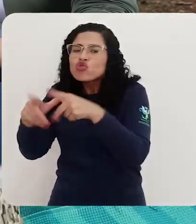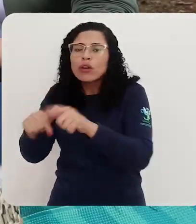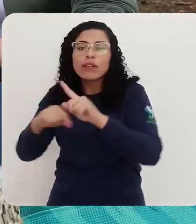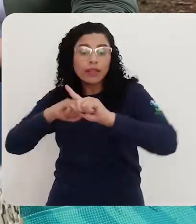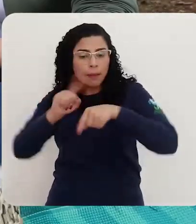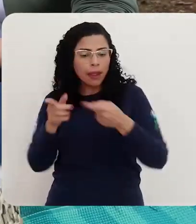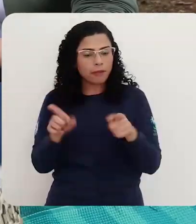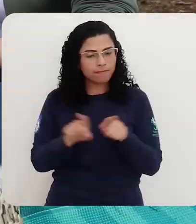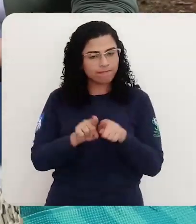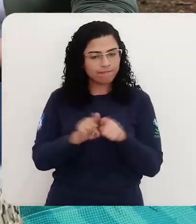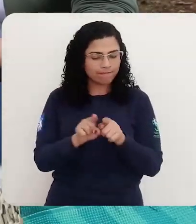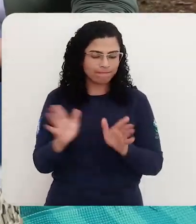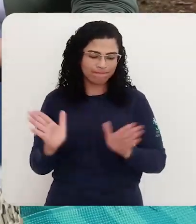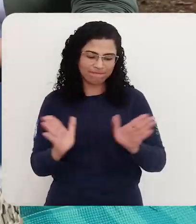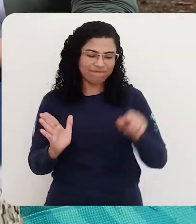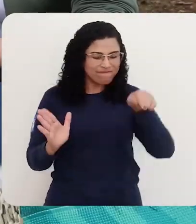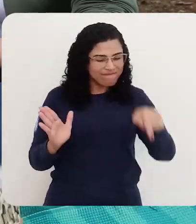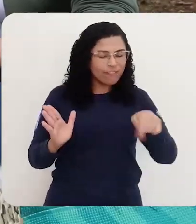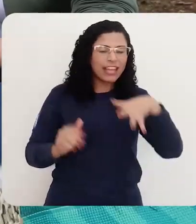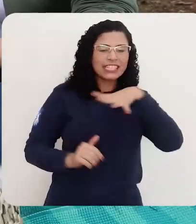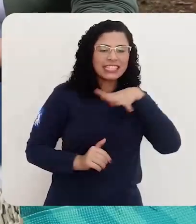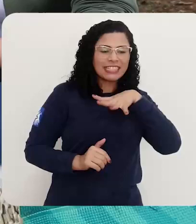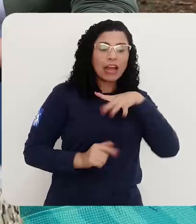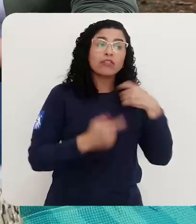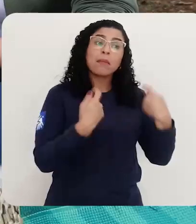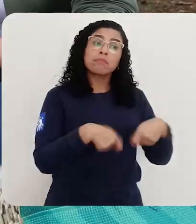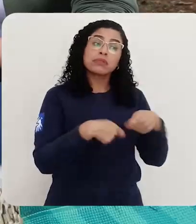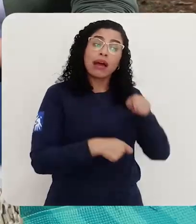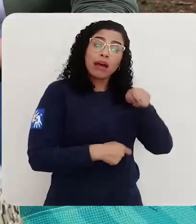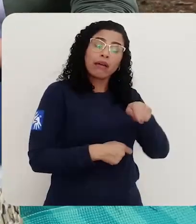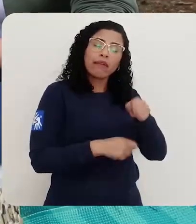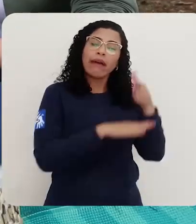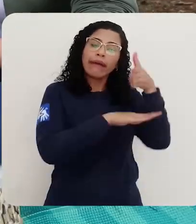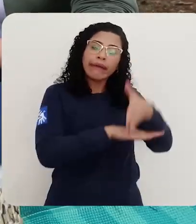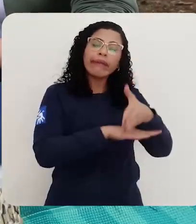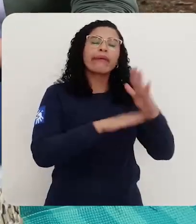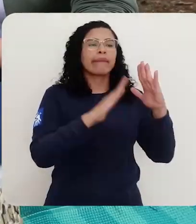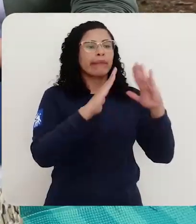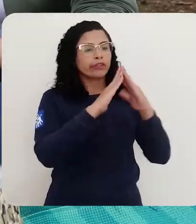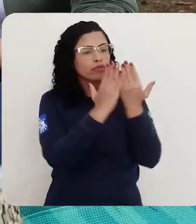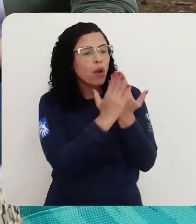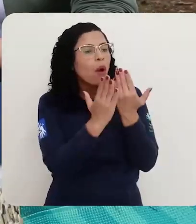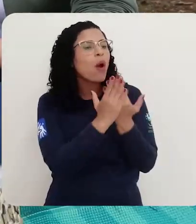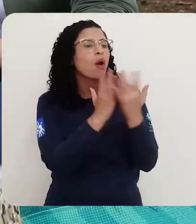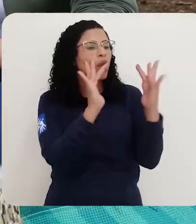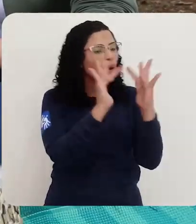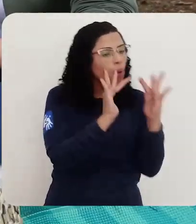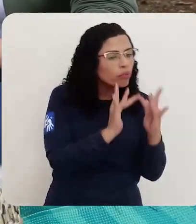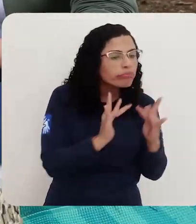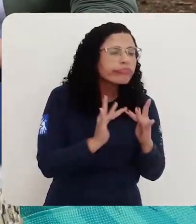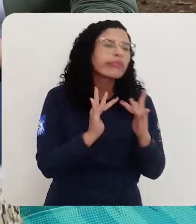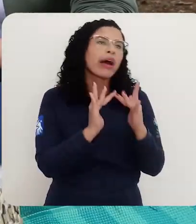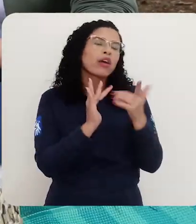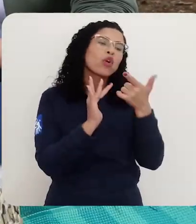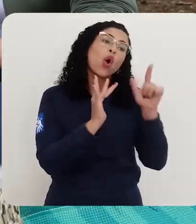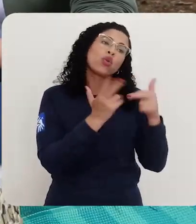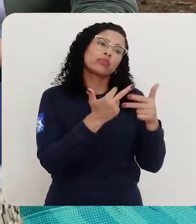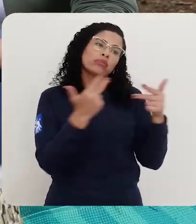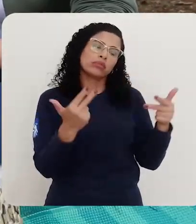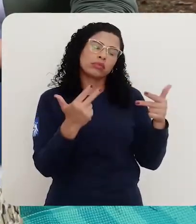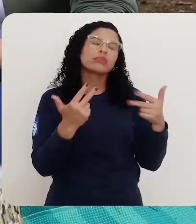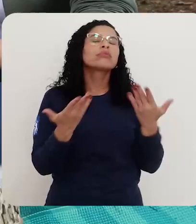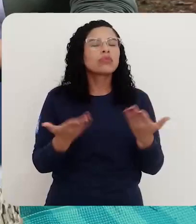plantar, colher. E, paralelo a isso, a gente também estava na cidade, porque a gente precisava também manter o contato com a escola,